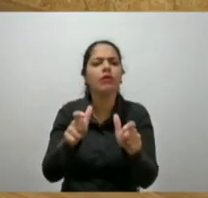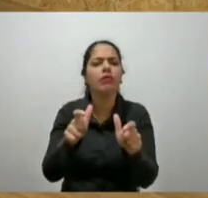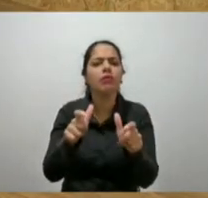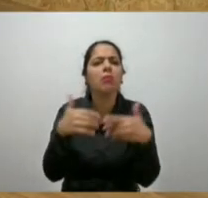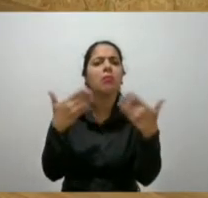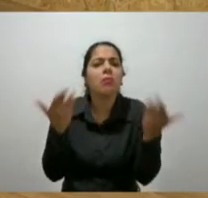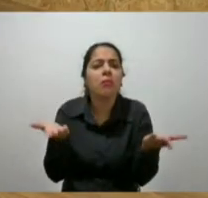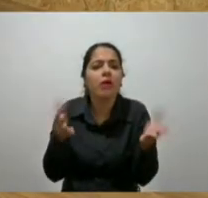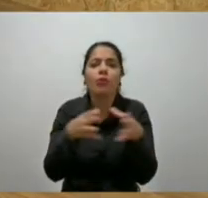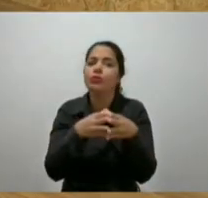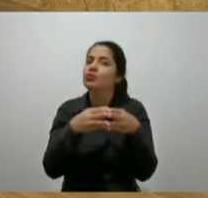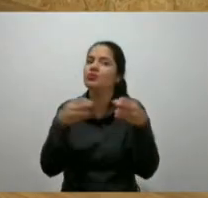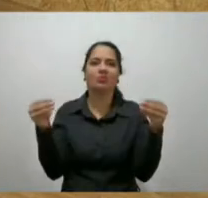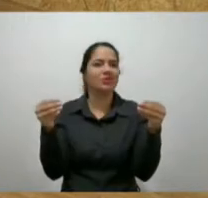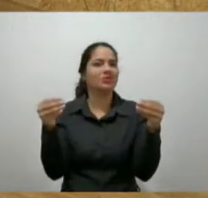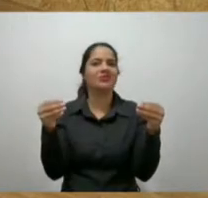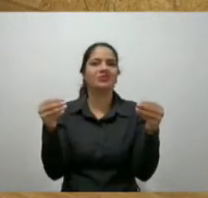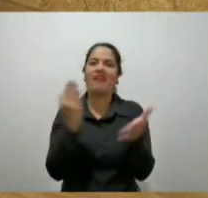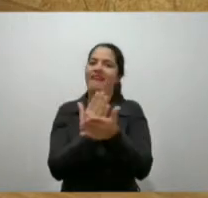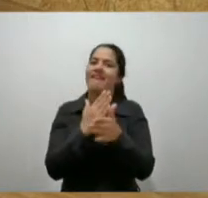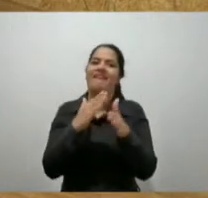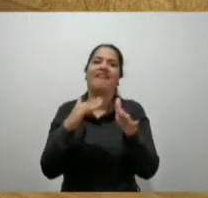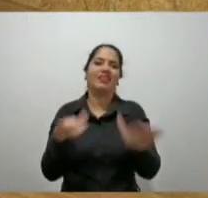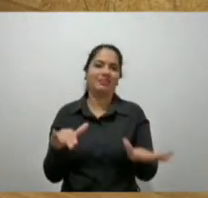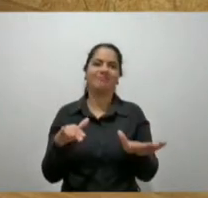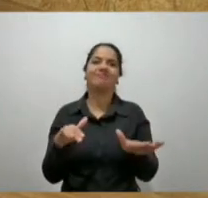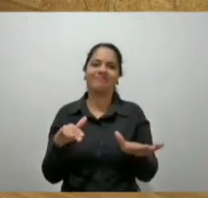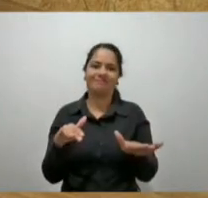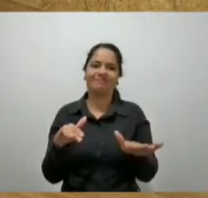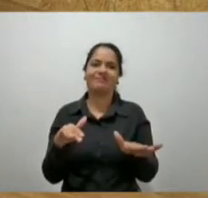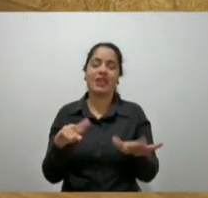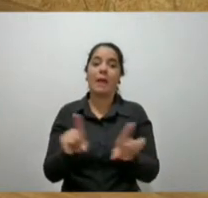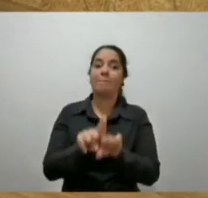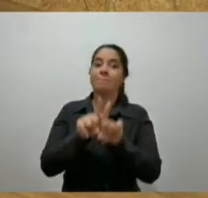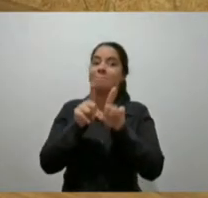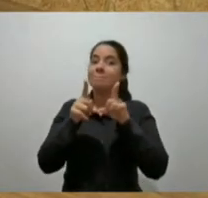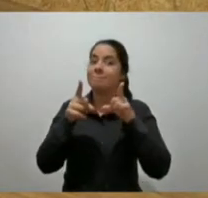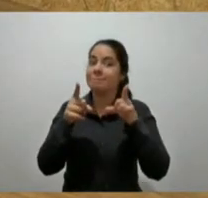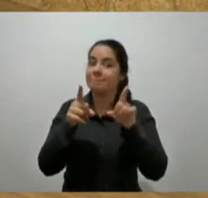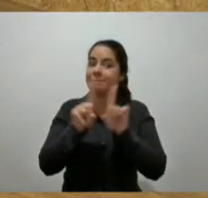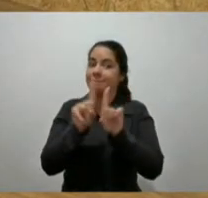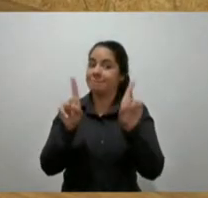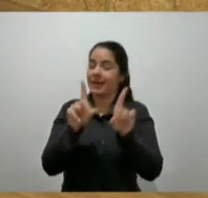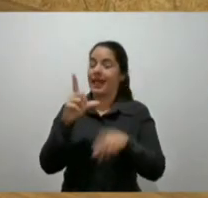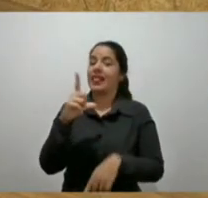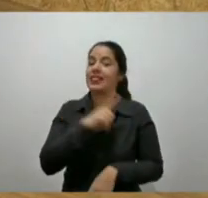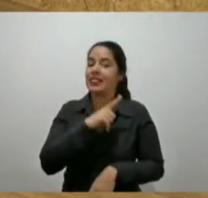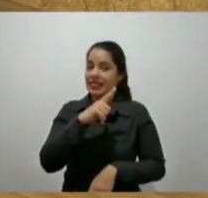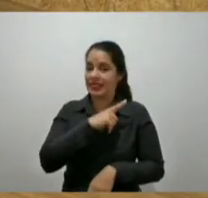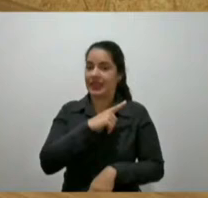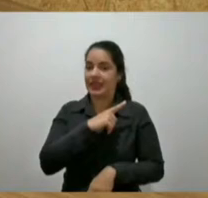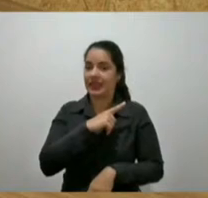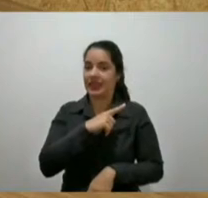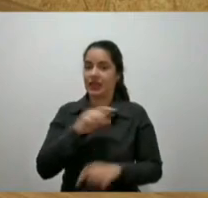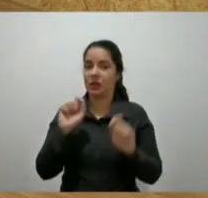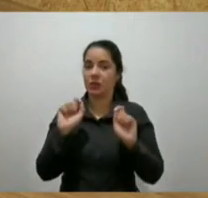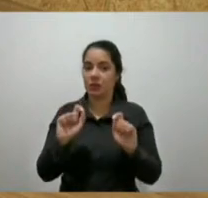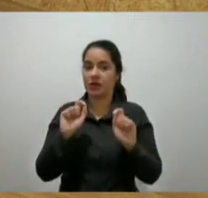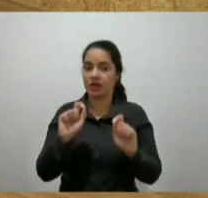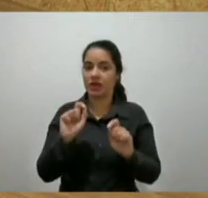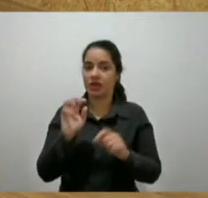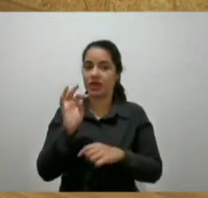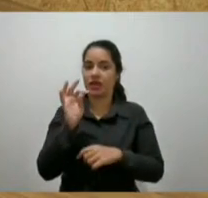Desapareceram. Em compensação, nós temos a tuatuara, que é um pequeno réptil da